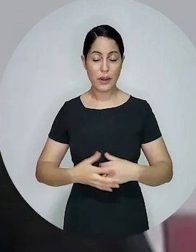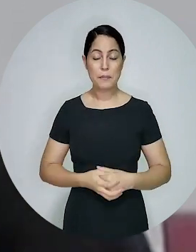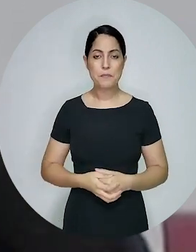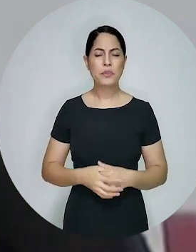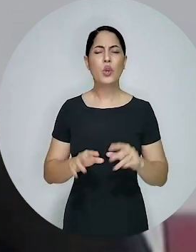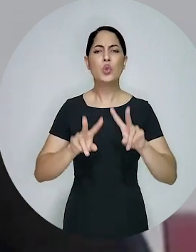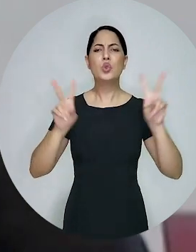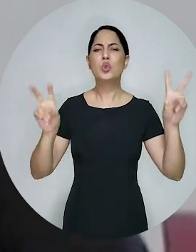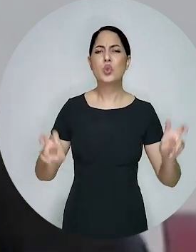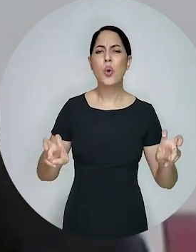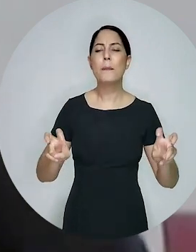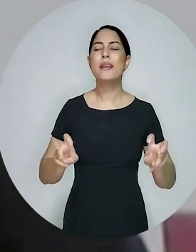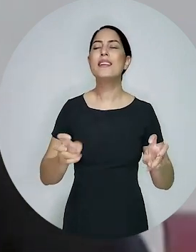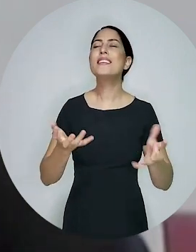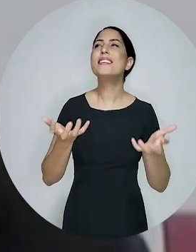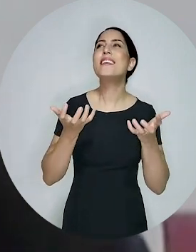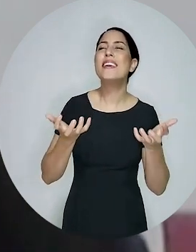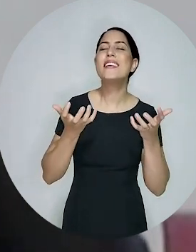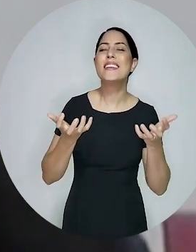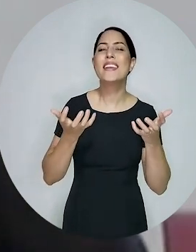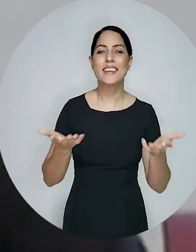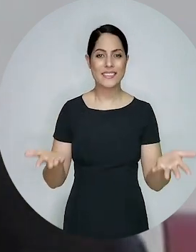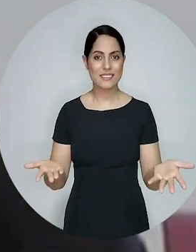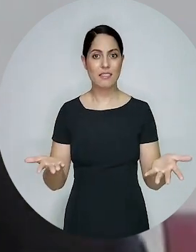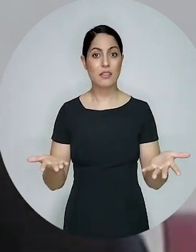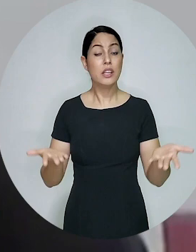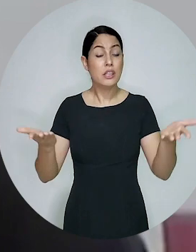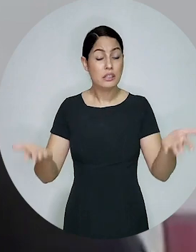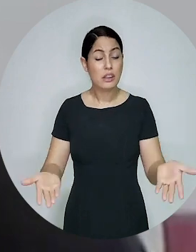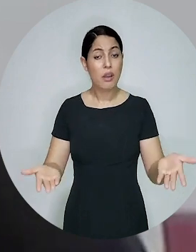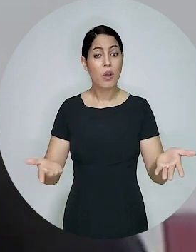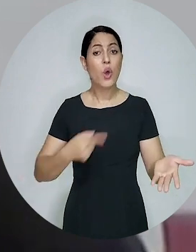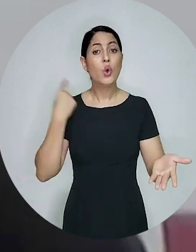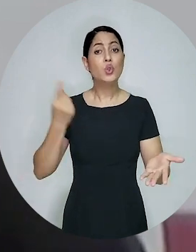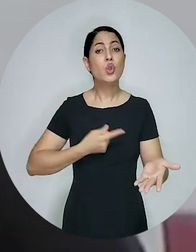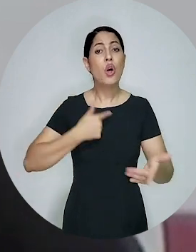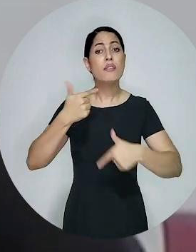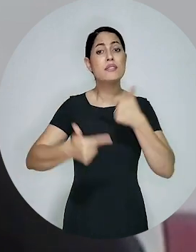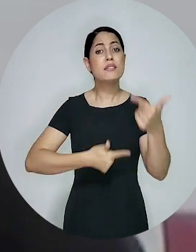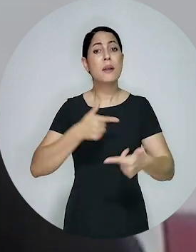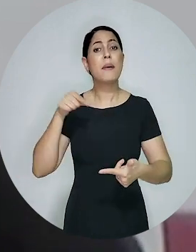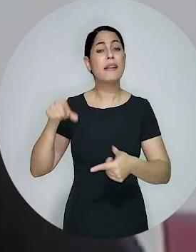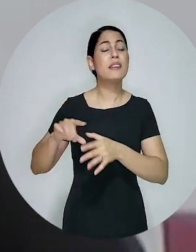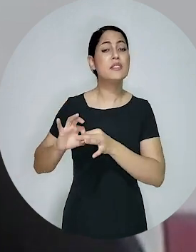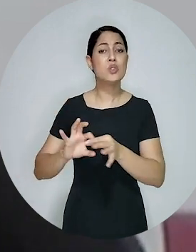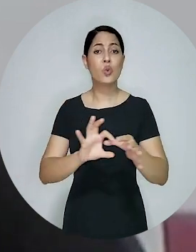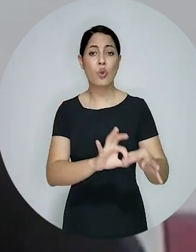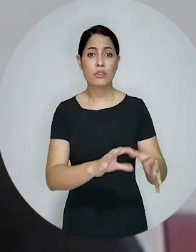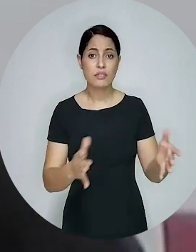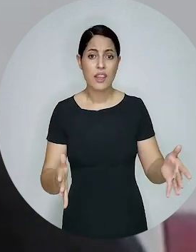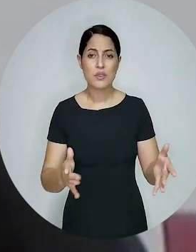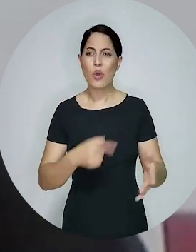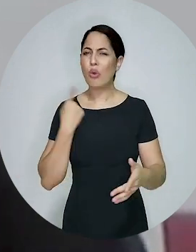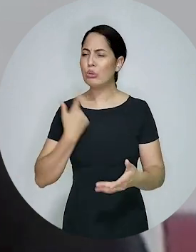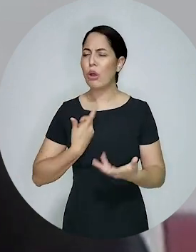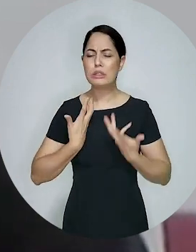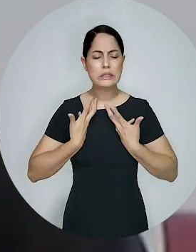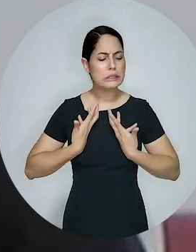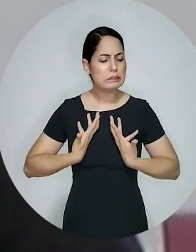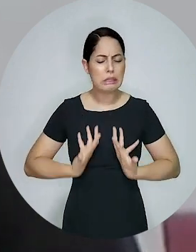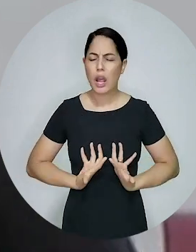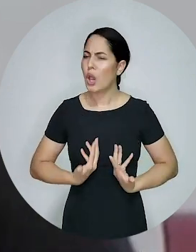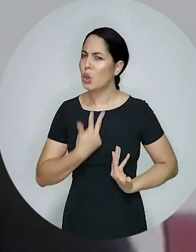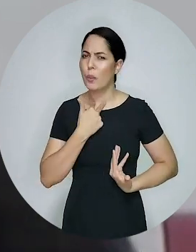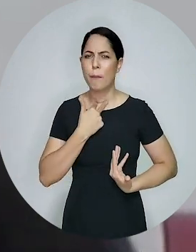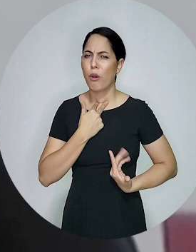quereres estarmos imbuídos dessa capacidade de poder trabalhar de forma reincidente,